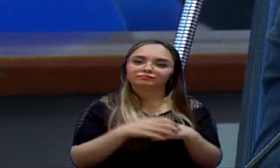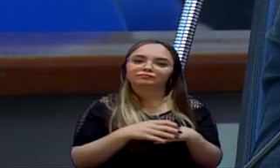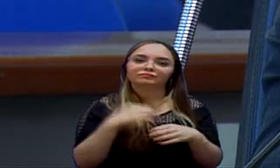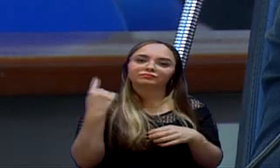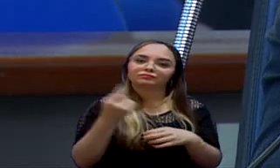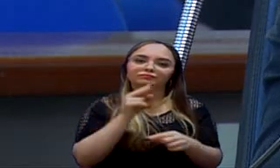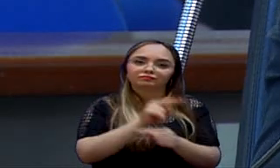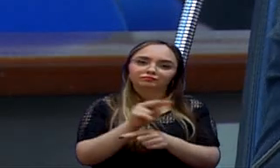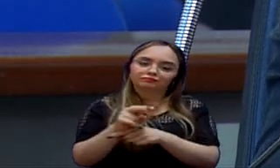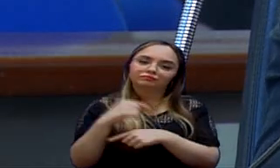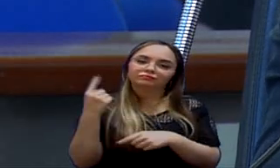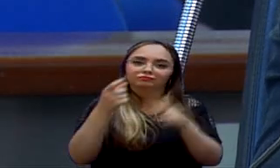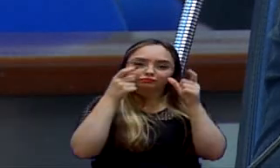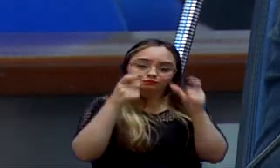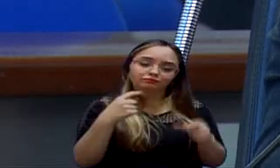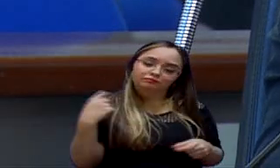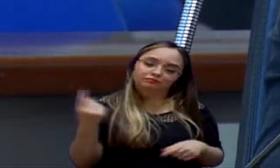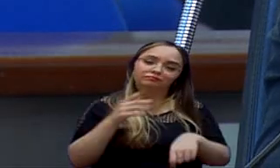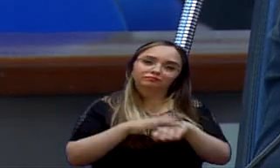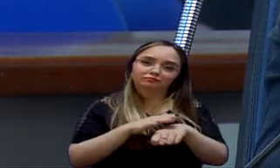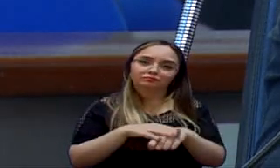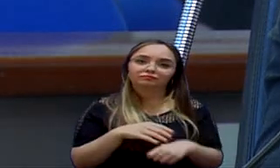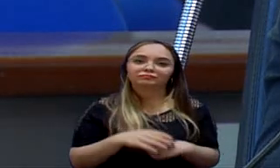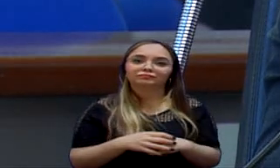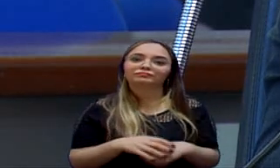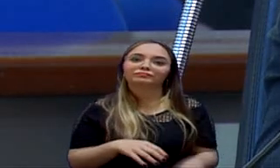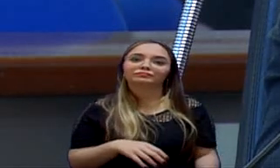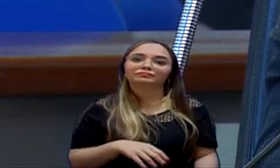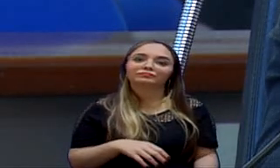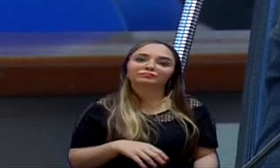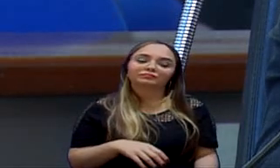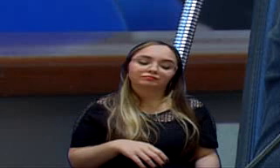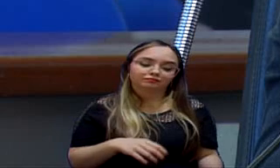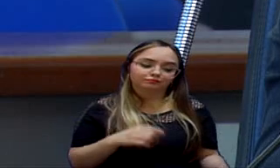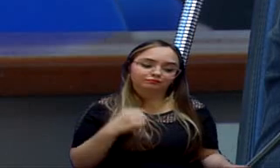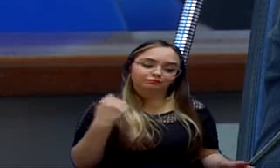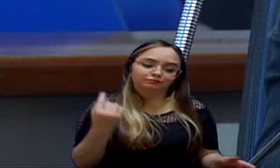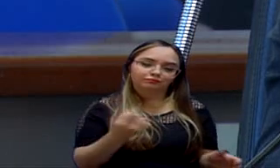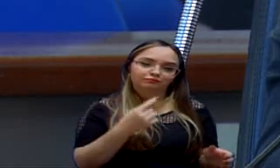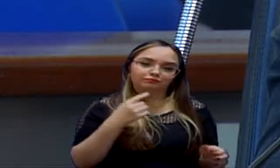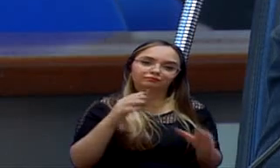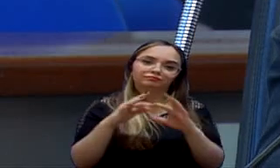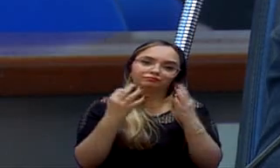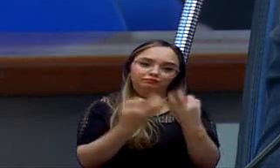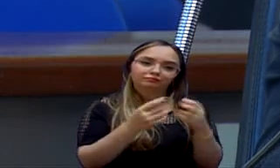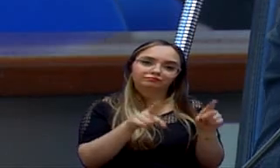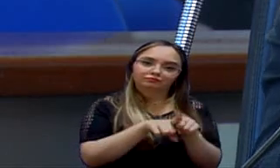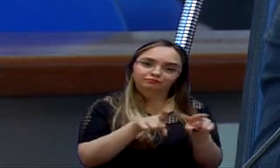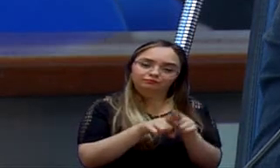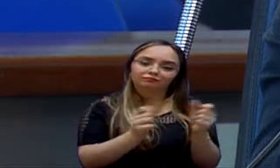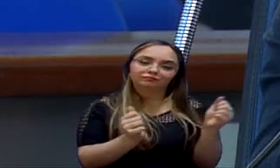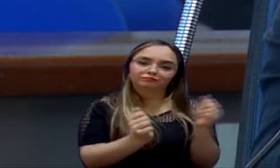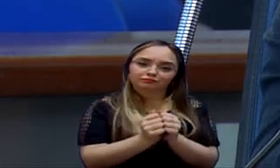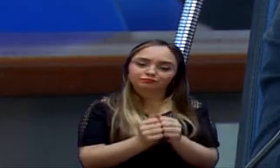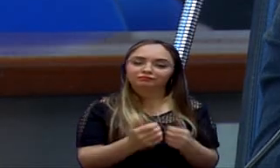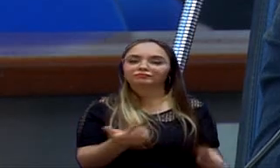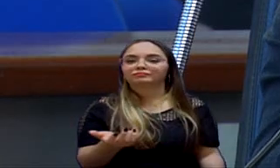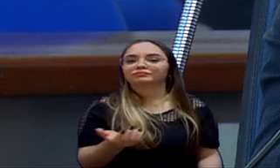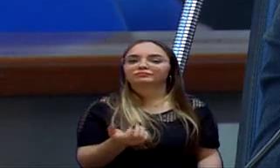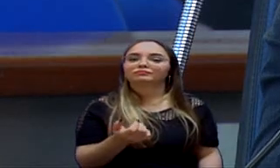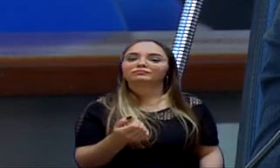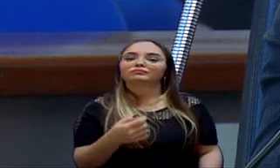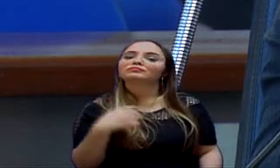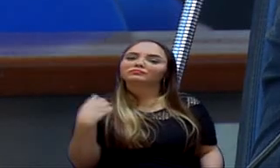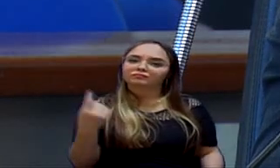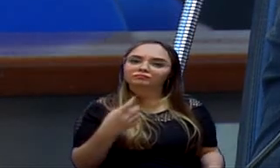entre esse nosso também nós somos beneficiários nossos familiares estão lá então a gente tem idade